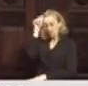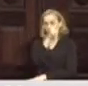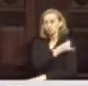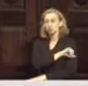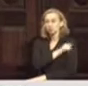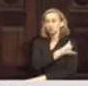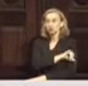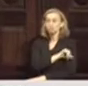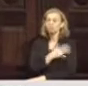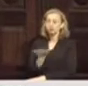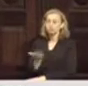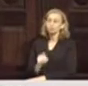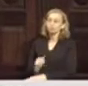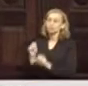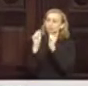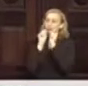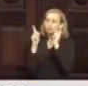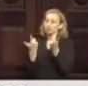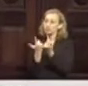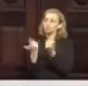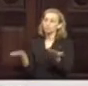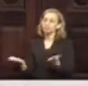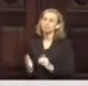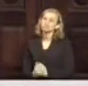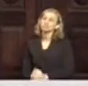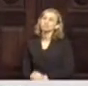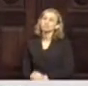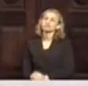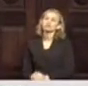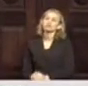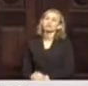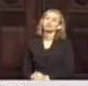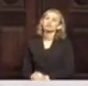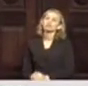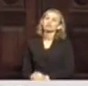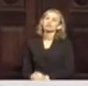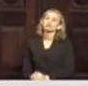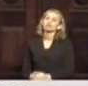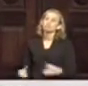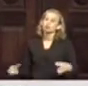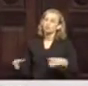a Assembleia Legislativa e a Câmara de Vereadores.